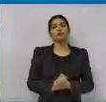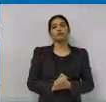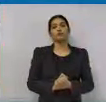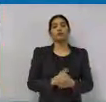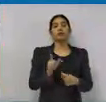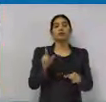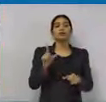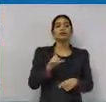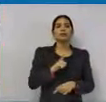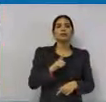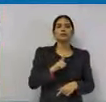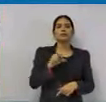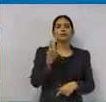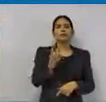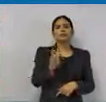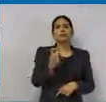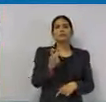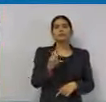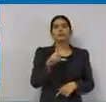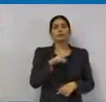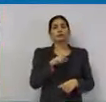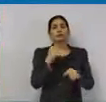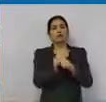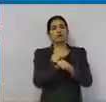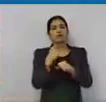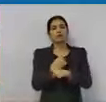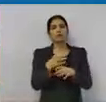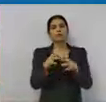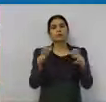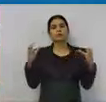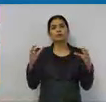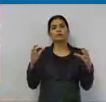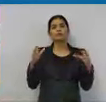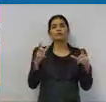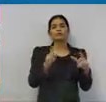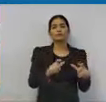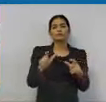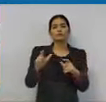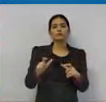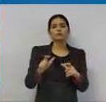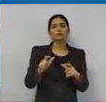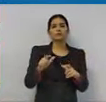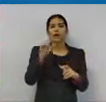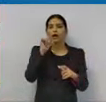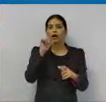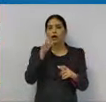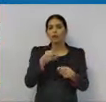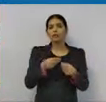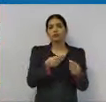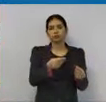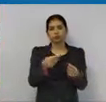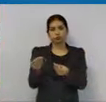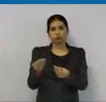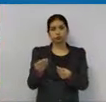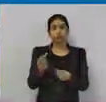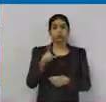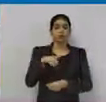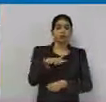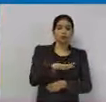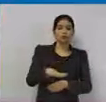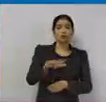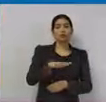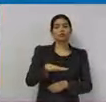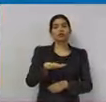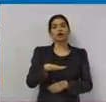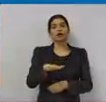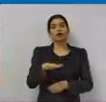Item 5, reforma e ampliação de setores de abastecimento, aí já na UniBR. As zonas de expansão seriam